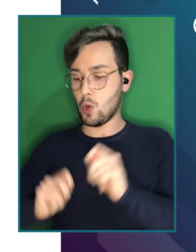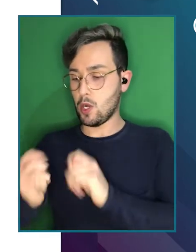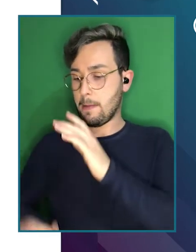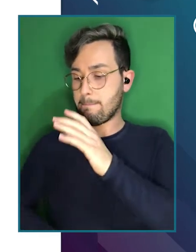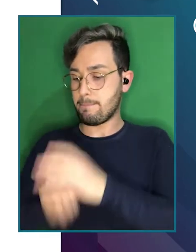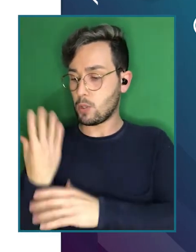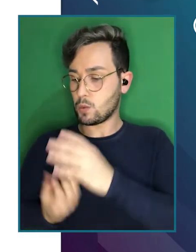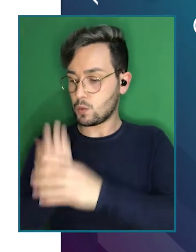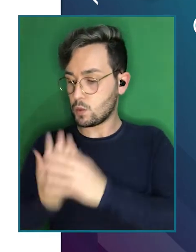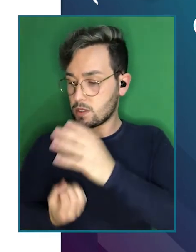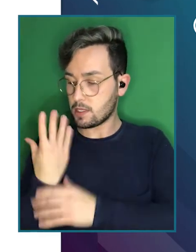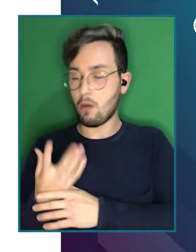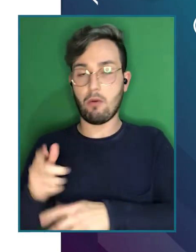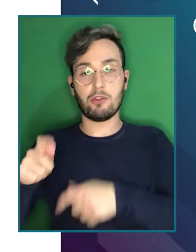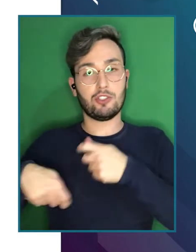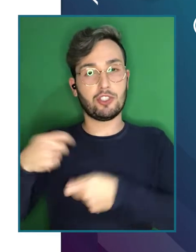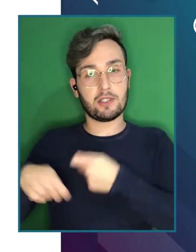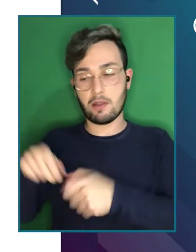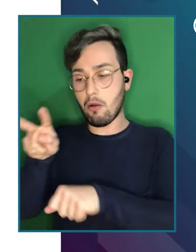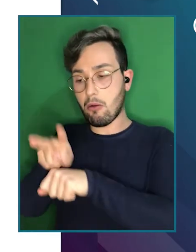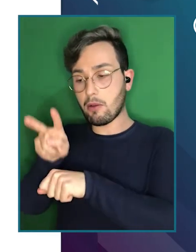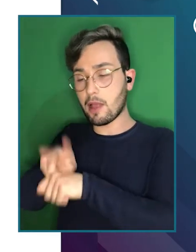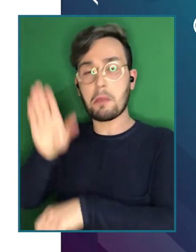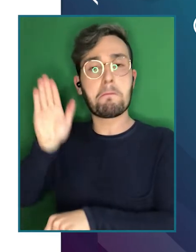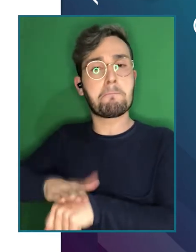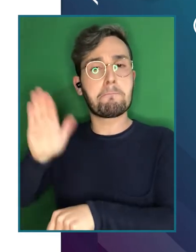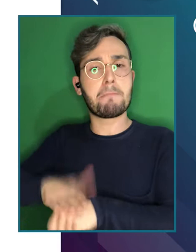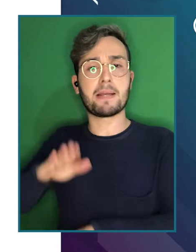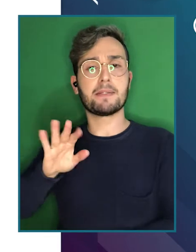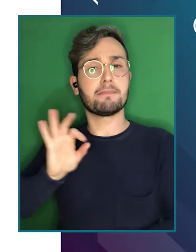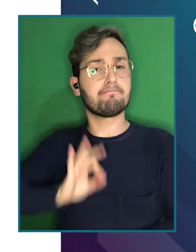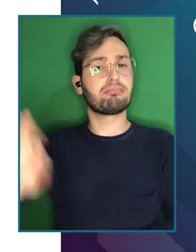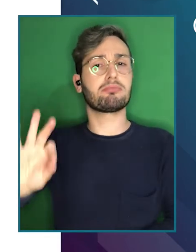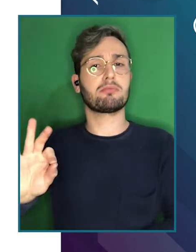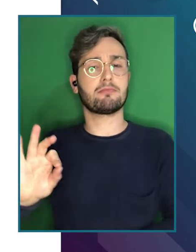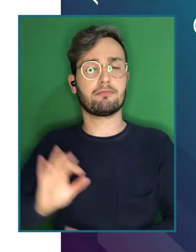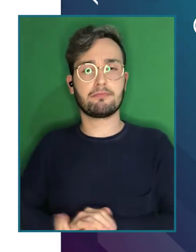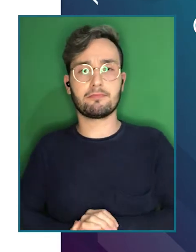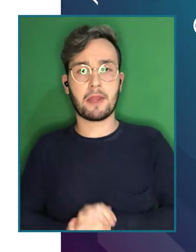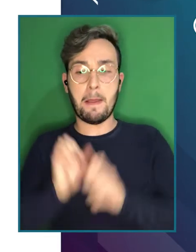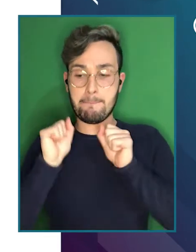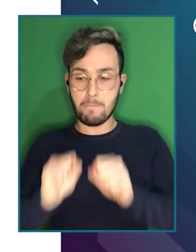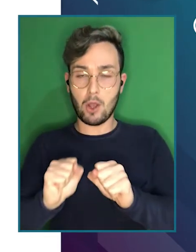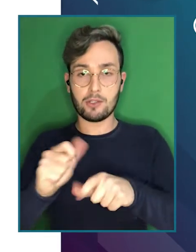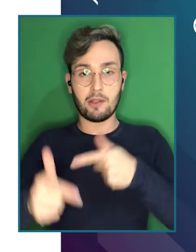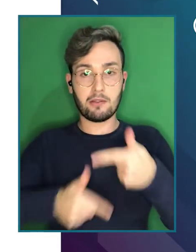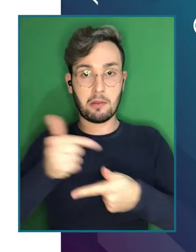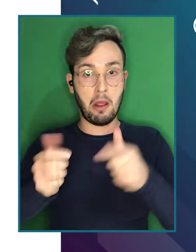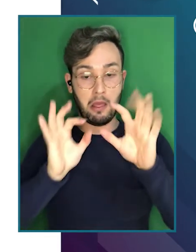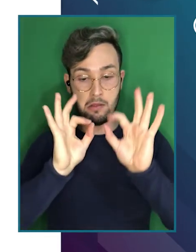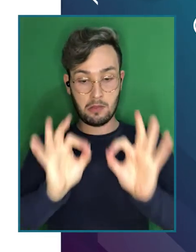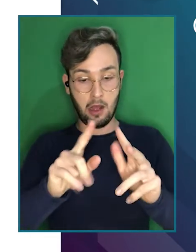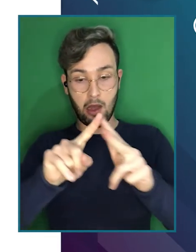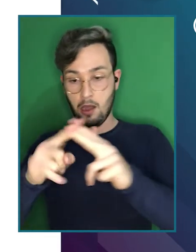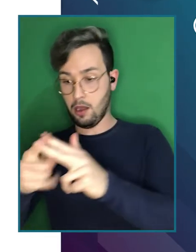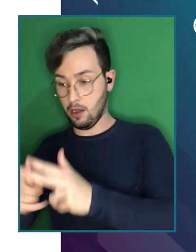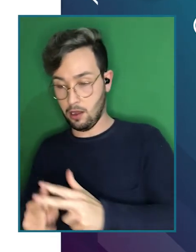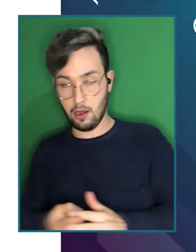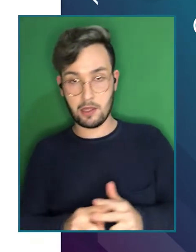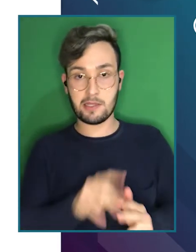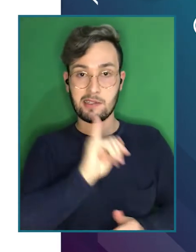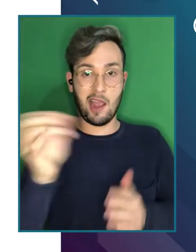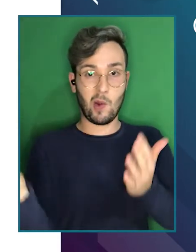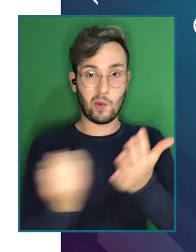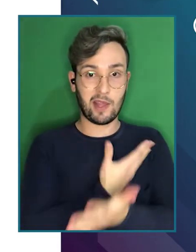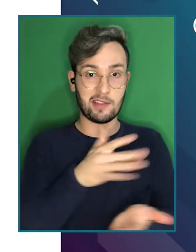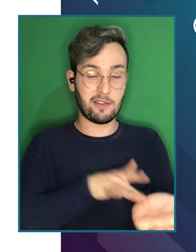processo produtivo, tornando o sistema de gestão da manutenção cada vez mais eficiente, tanto na atuação corretiva,